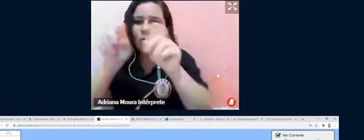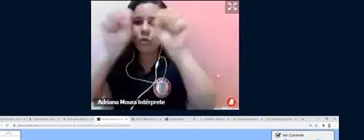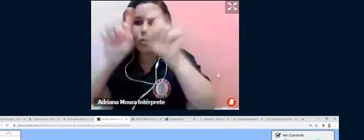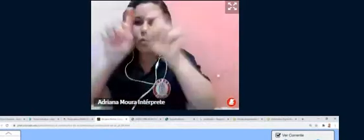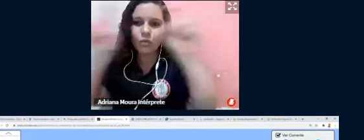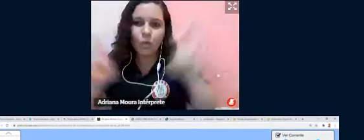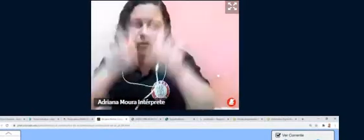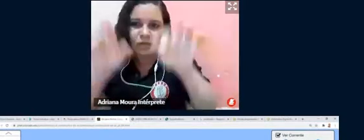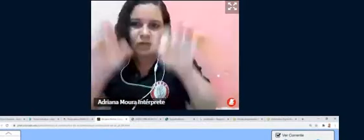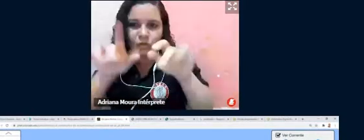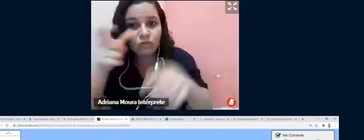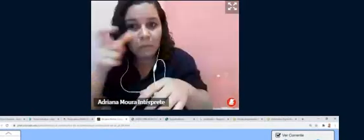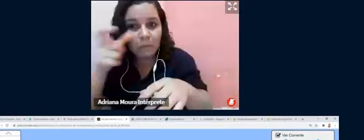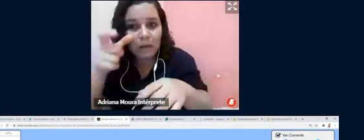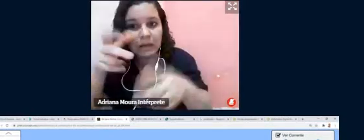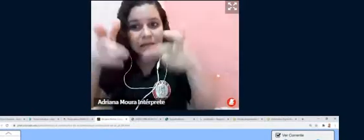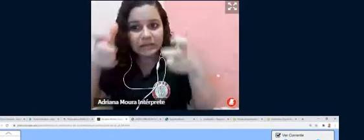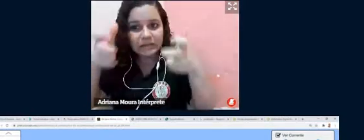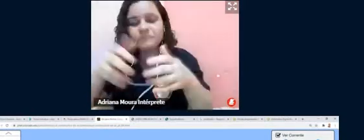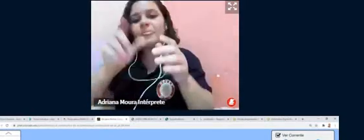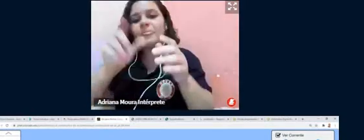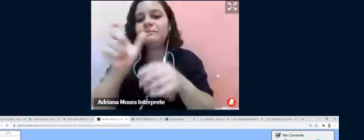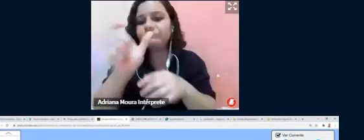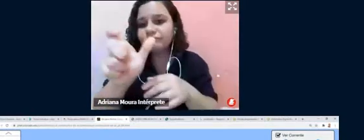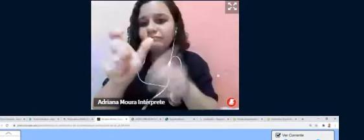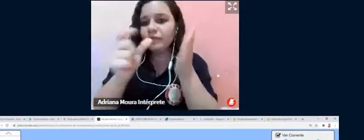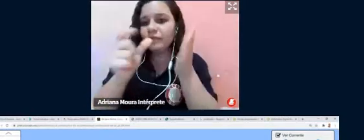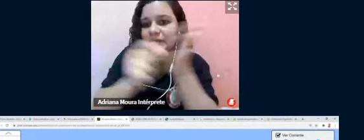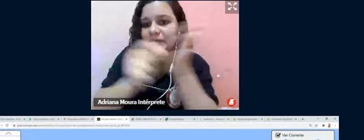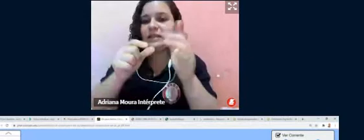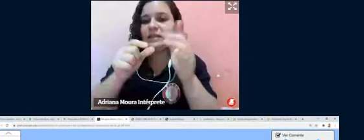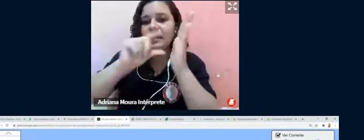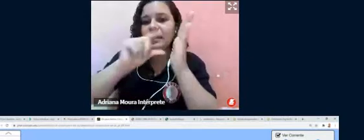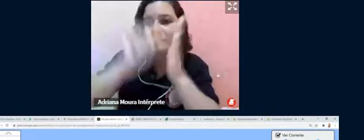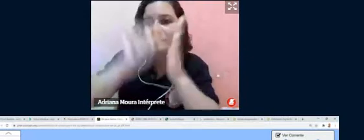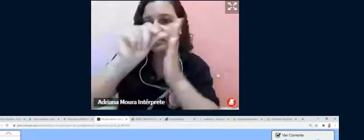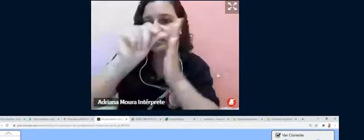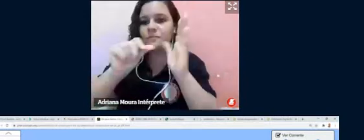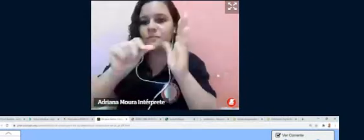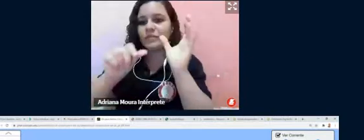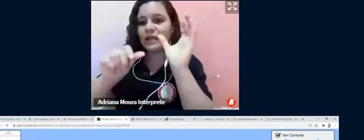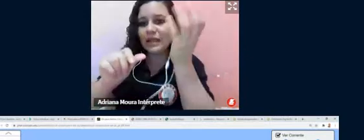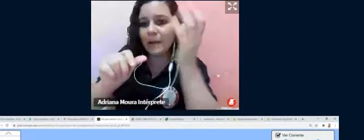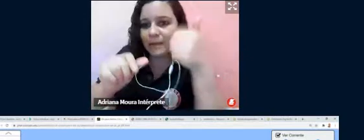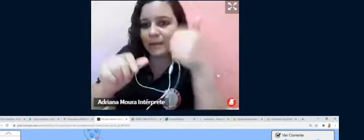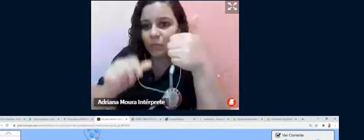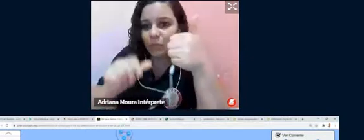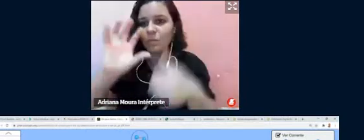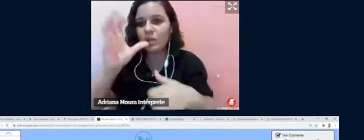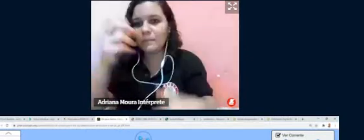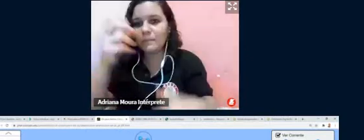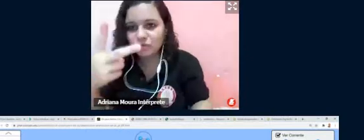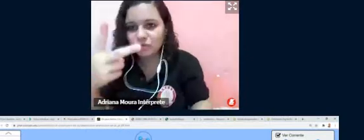Bateria, interruptor, lâmpada 1, lâmpada 2. Agora que vocês já pegaram o jeito, vou